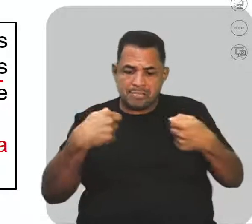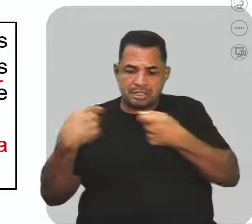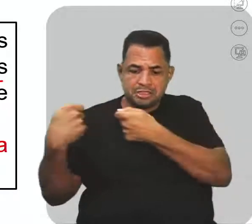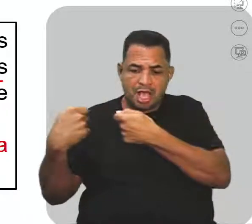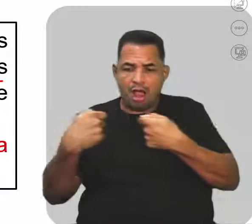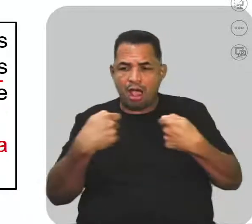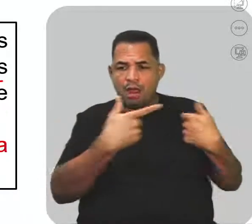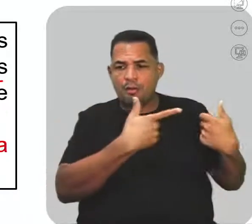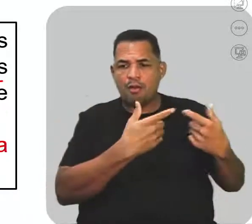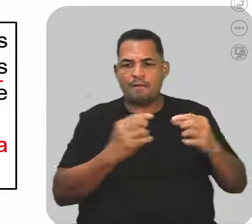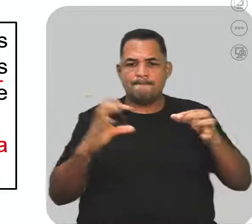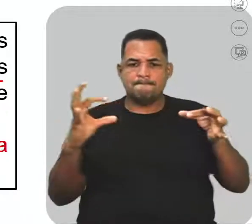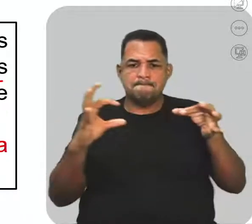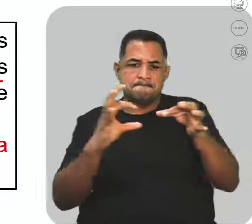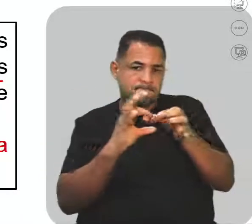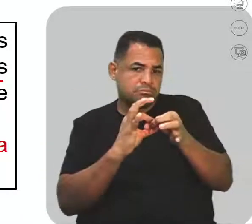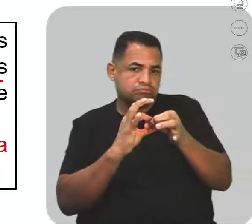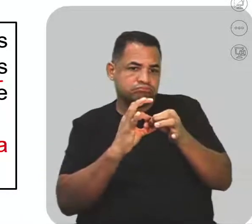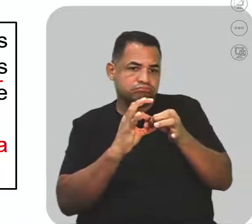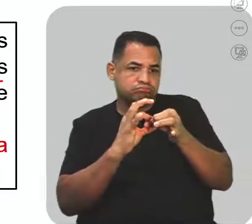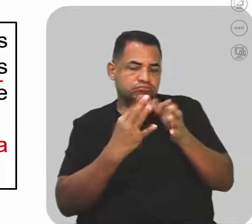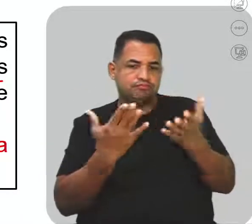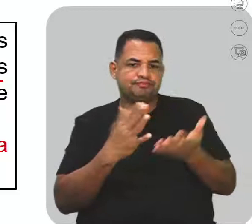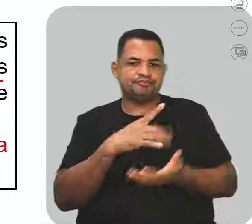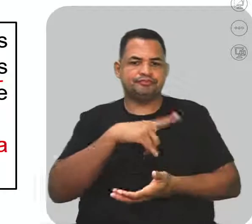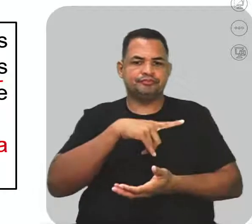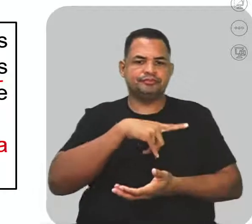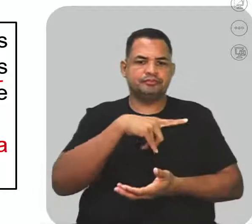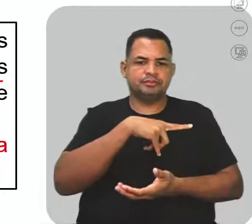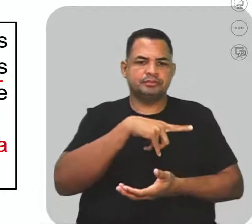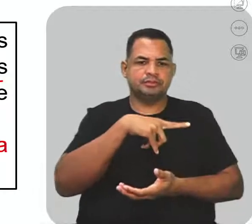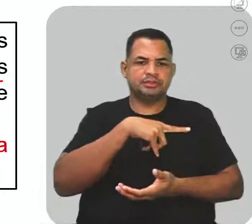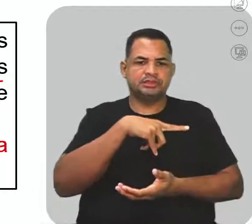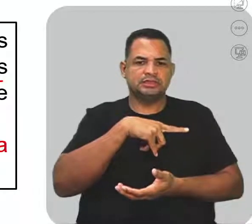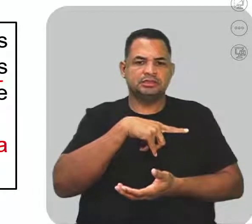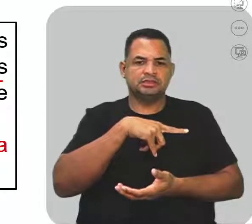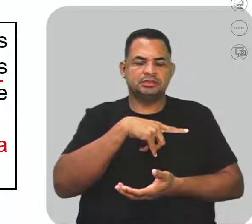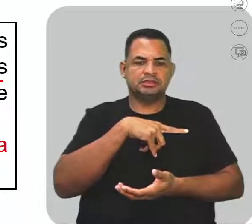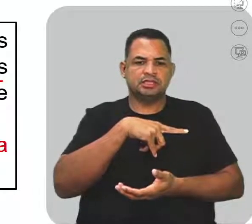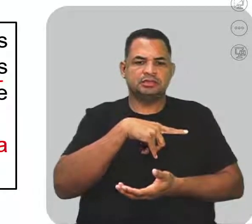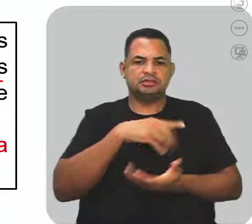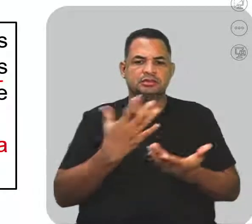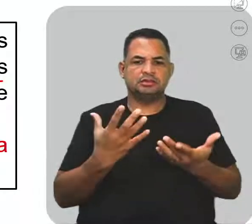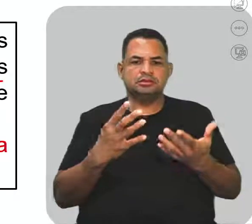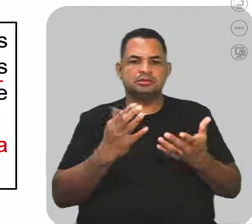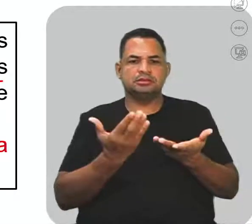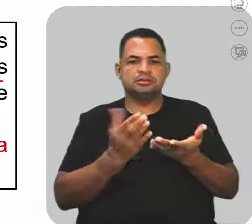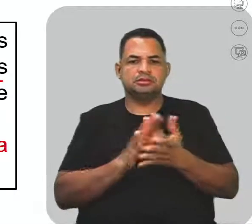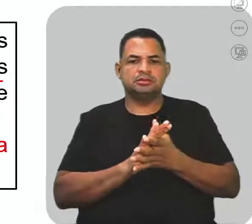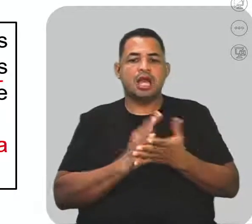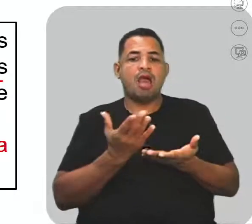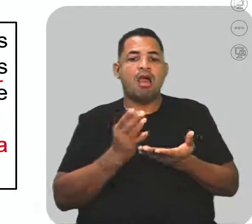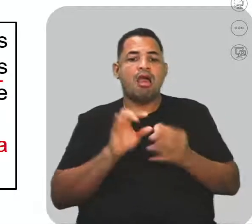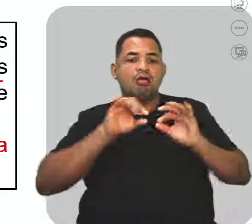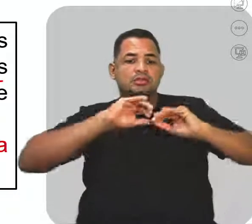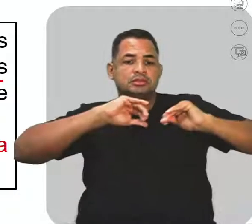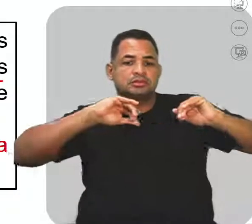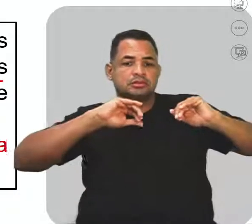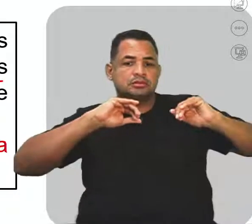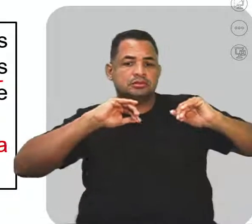dependentes sintaticamente. Olha, aqui nós estamos falando que elas, olha só, as orações, elas são autônomas